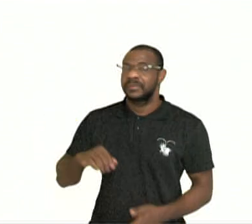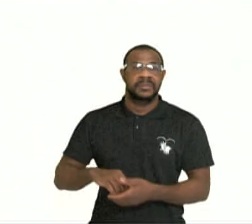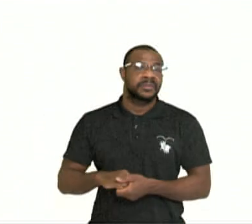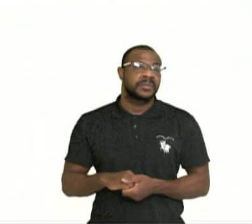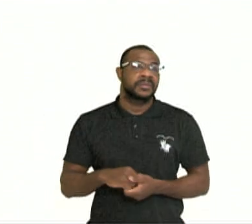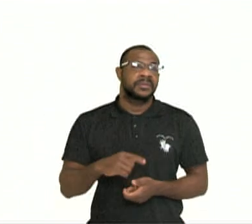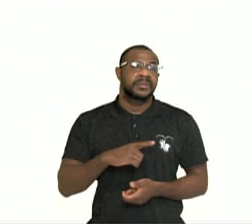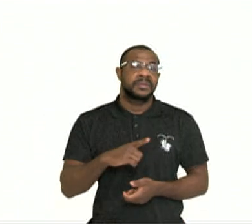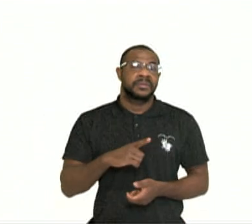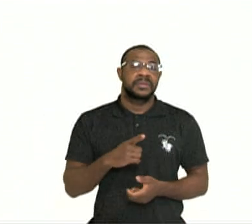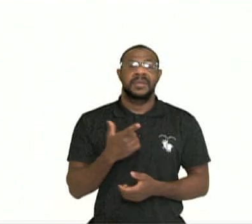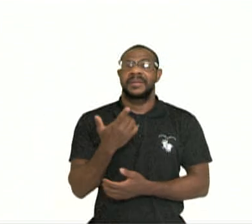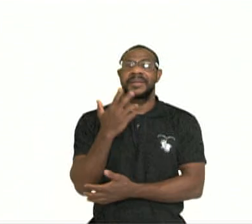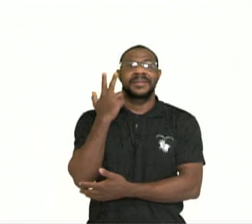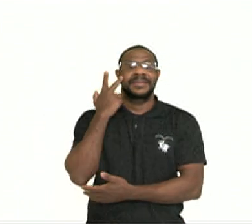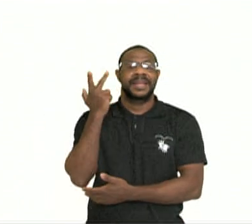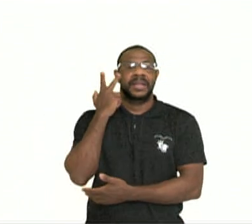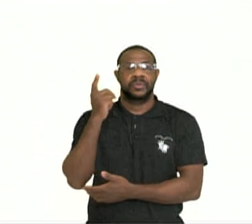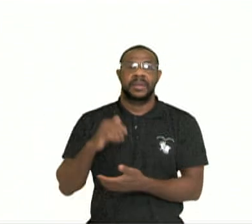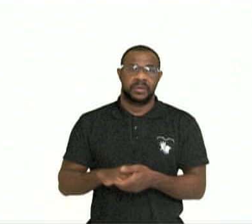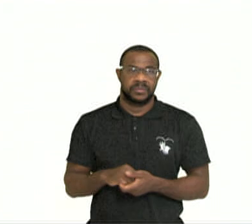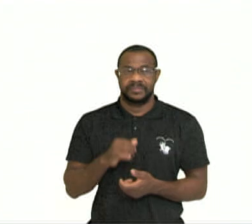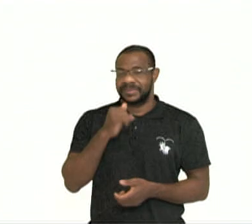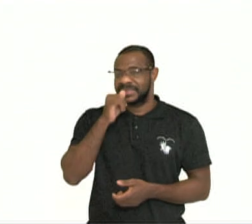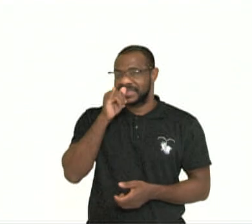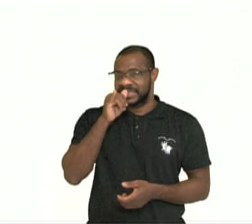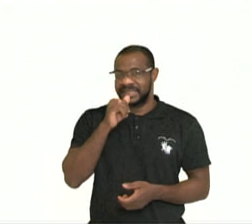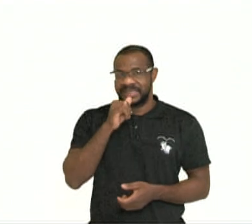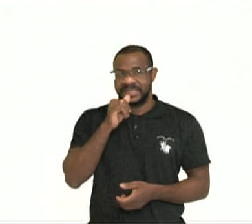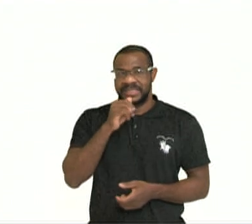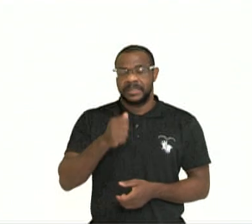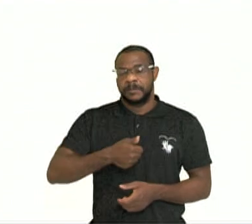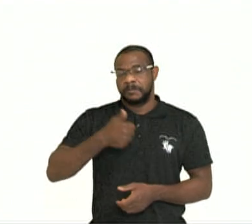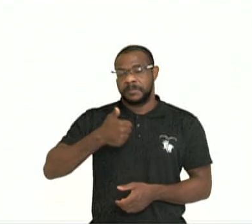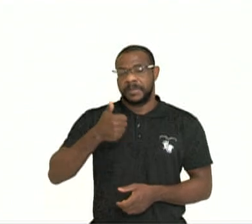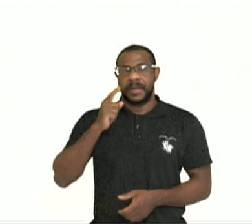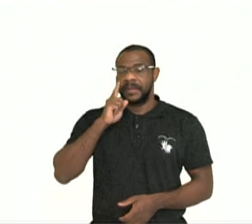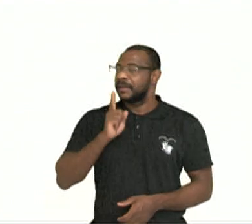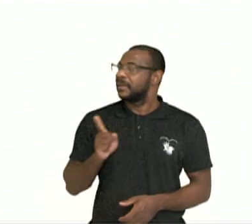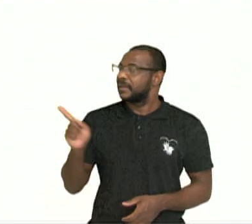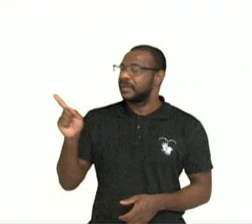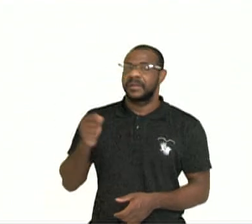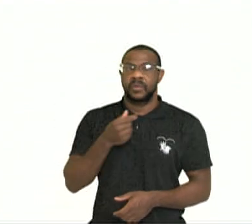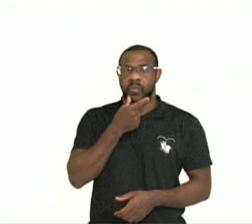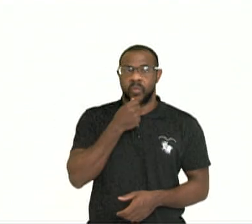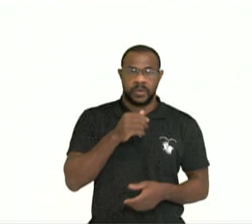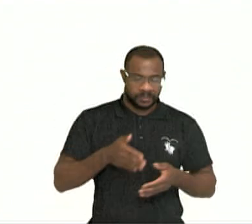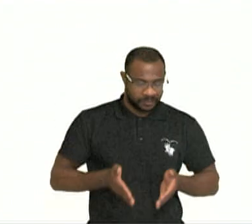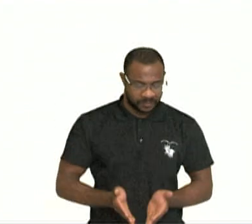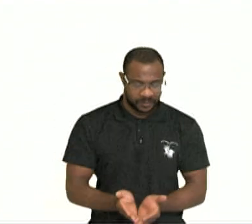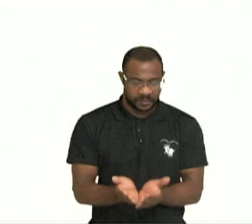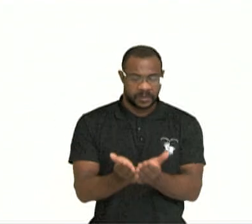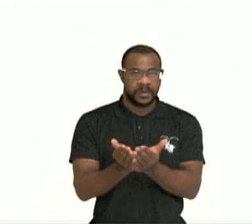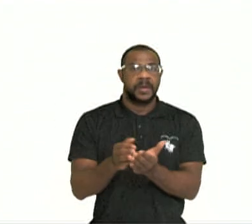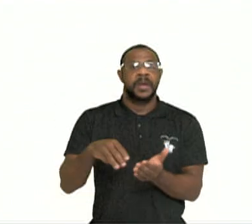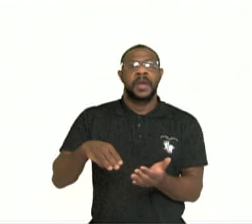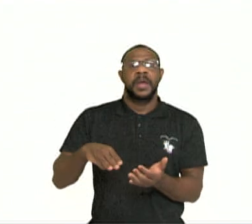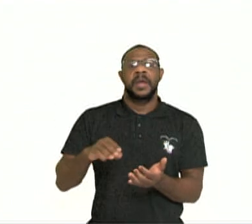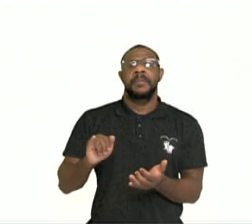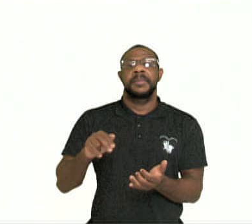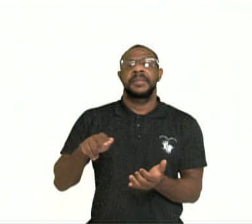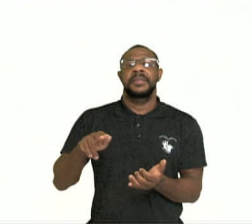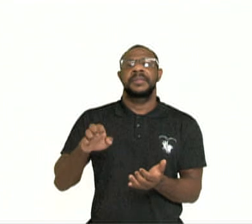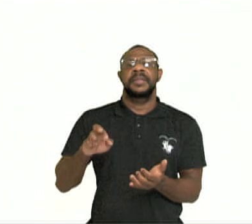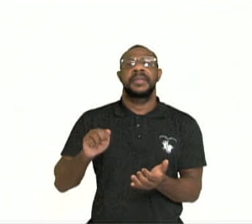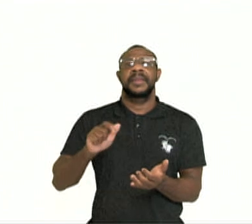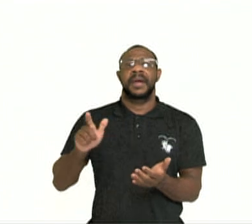bruto ou natural. Então, a fonte de energia primária, a exemplo da imagem que aparece do carvão mineral, ele é obtido na natureza